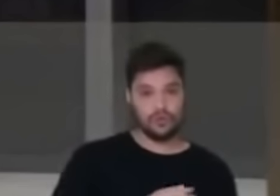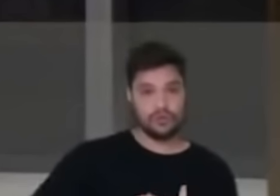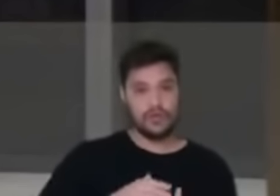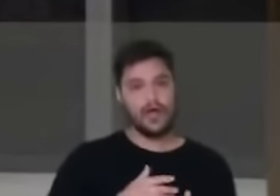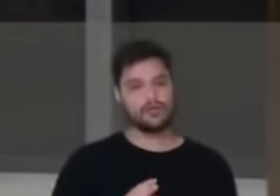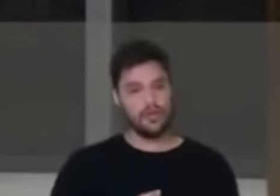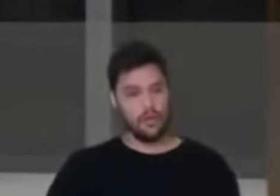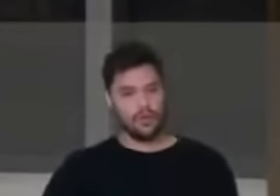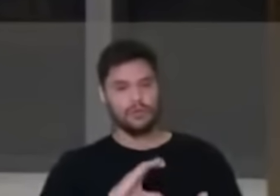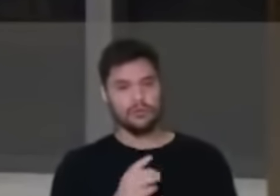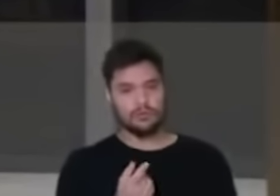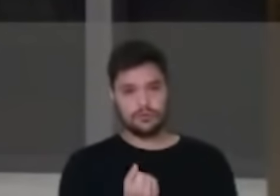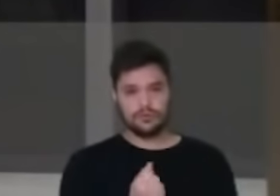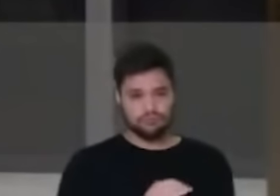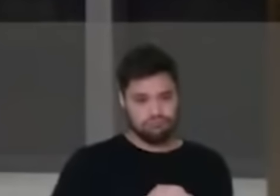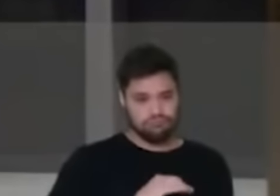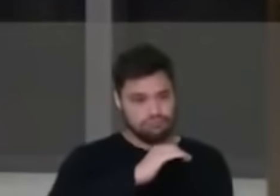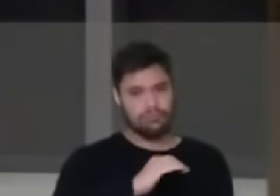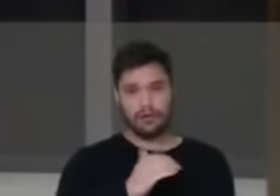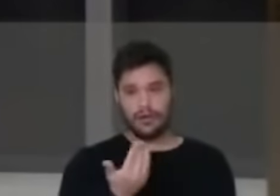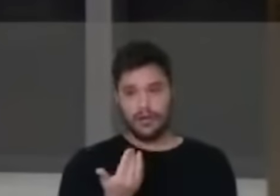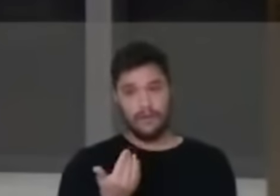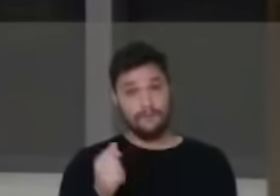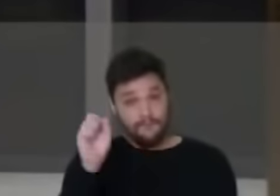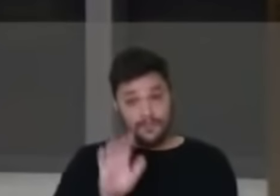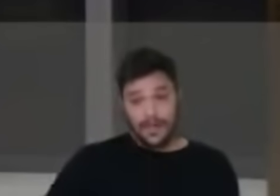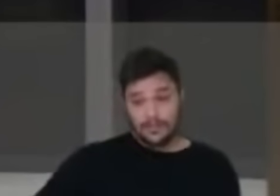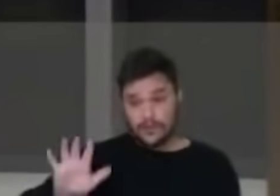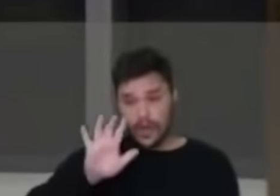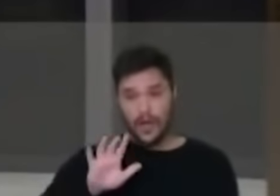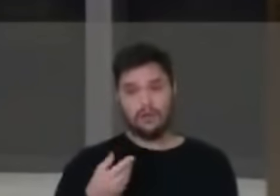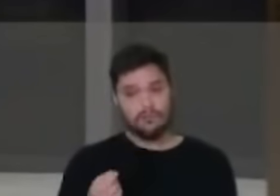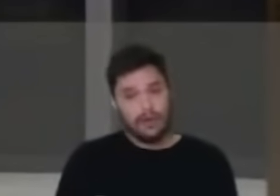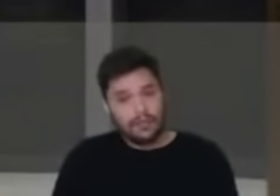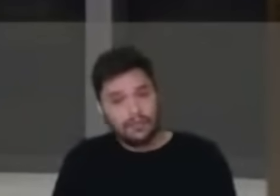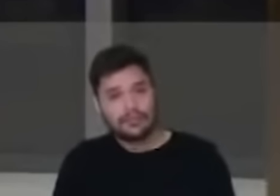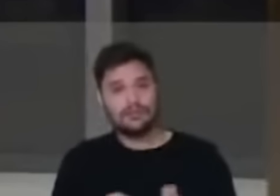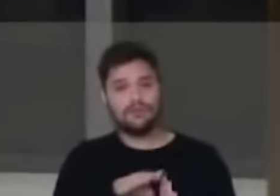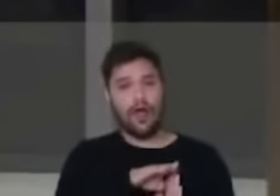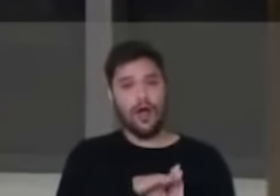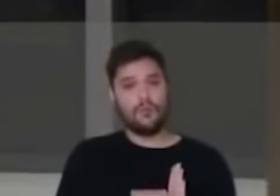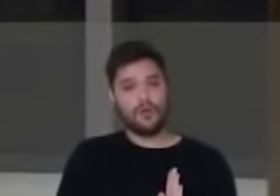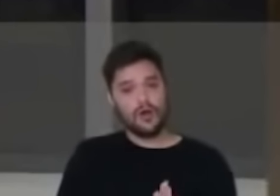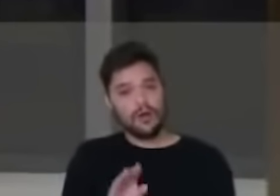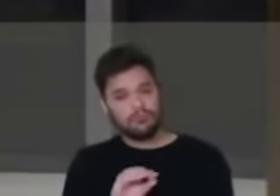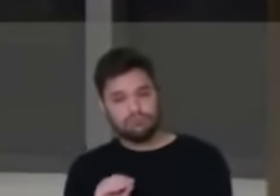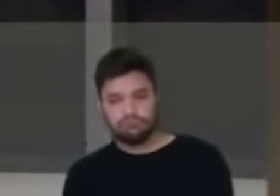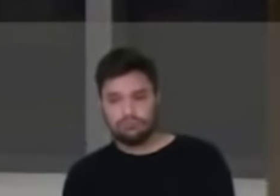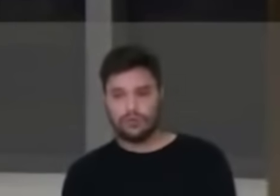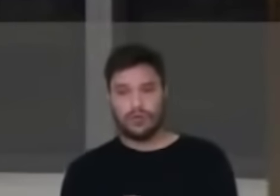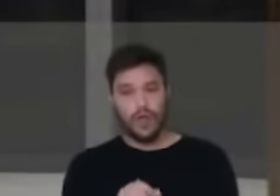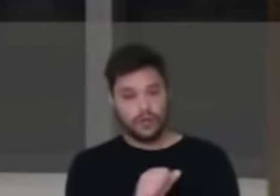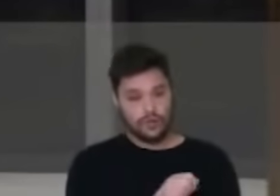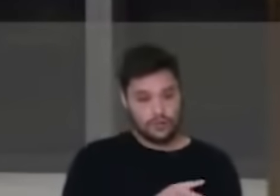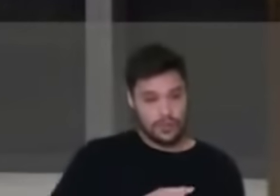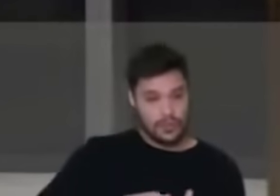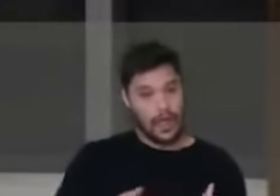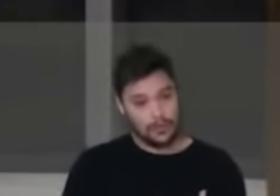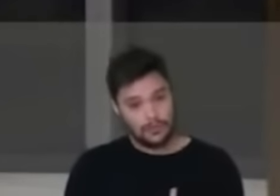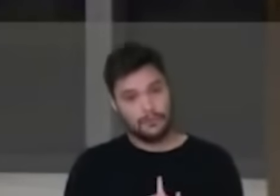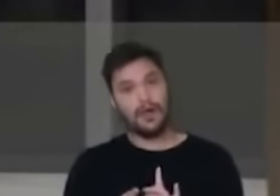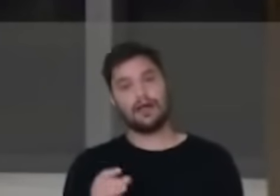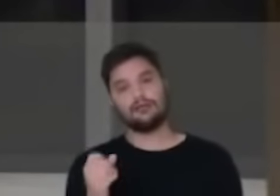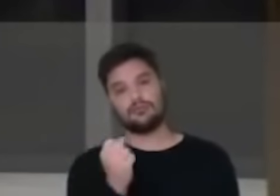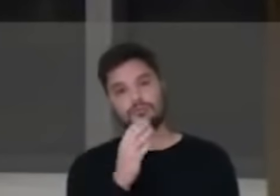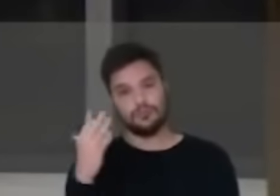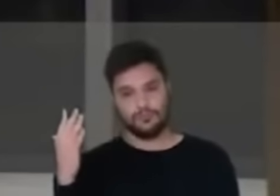um fundo nacionalizado que estruture as políticas de proteção socioambiental. É preciso,